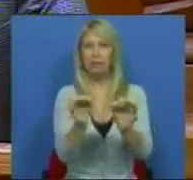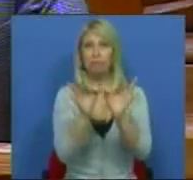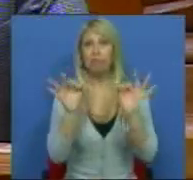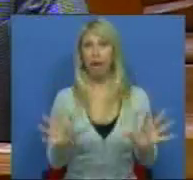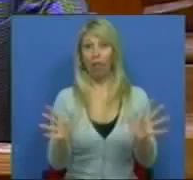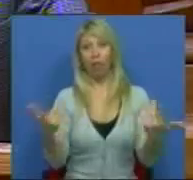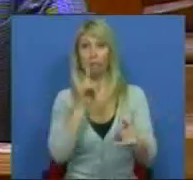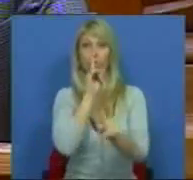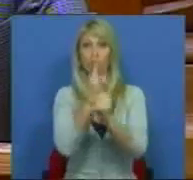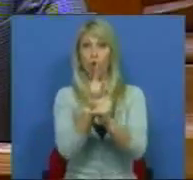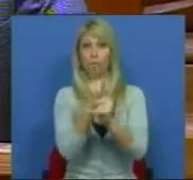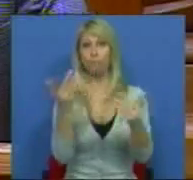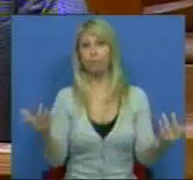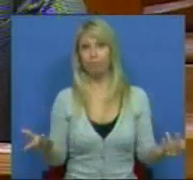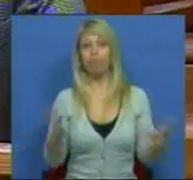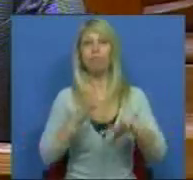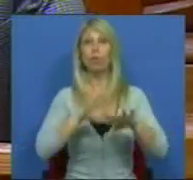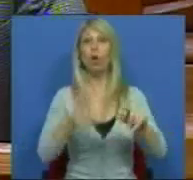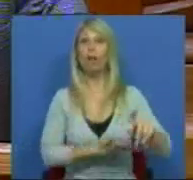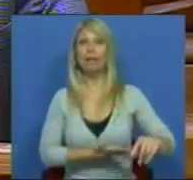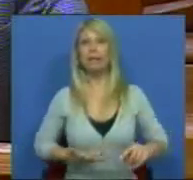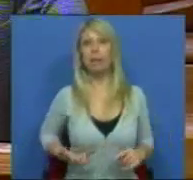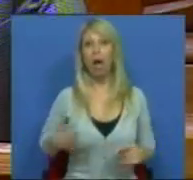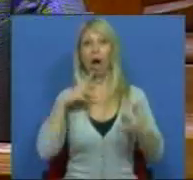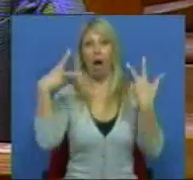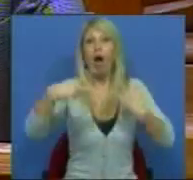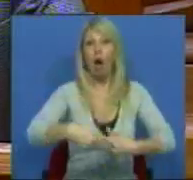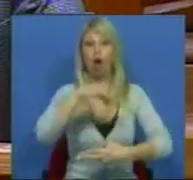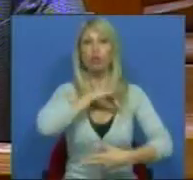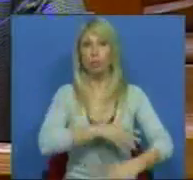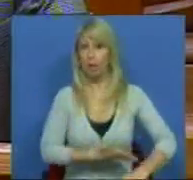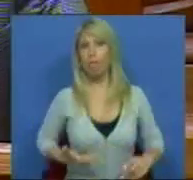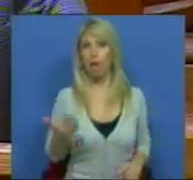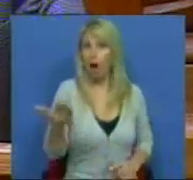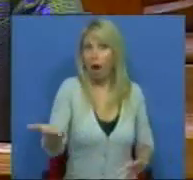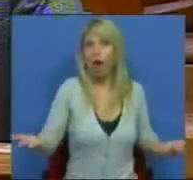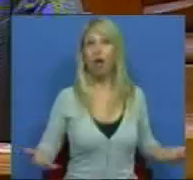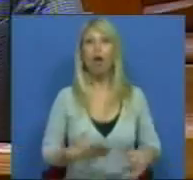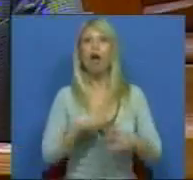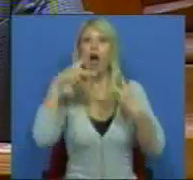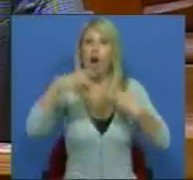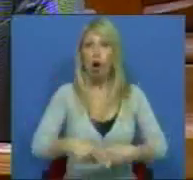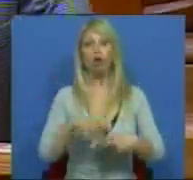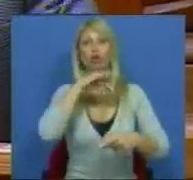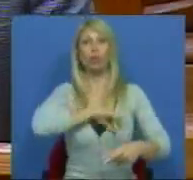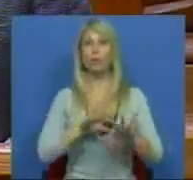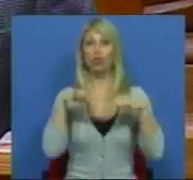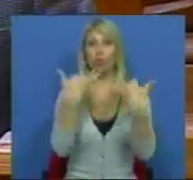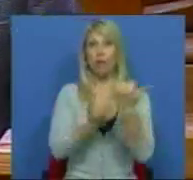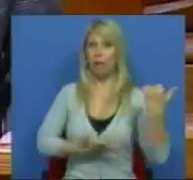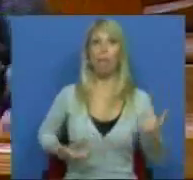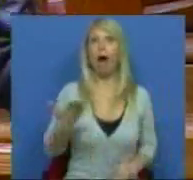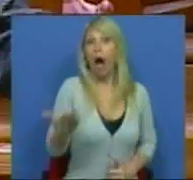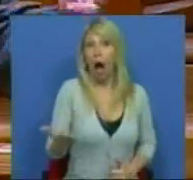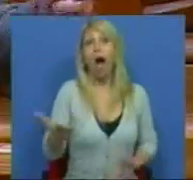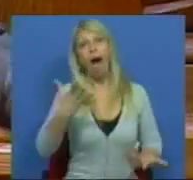mesma altura em que, em relação aos desempregados, há cortes no subsídio de desemprego, há cortes no subsídio social de desemprego, se